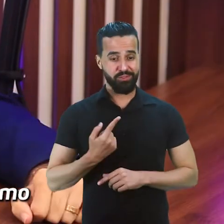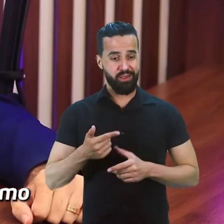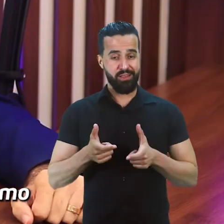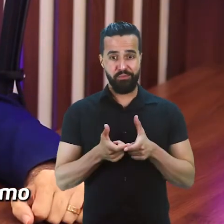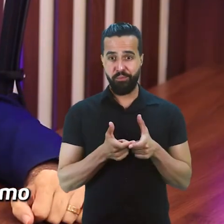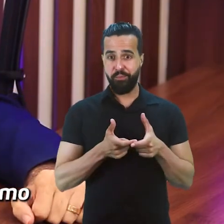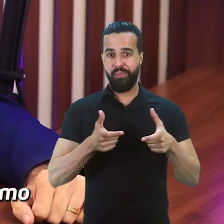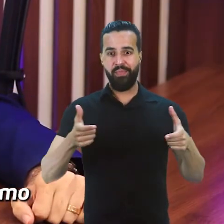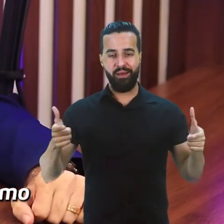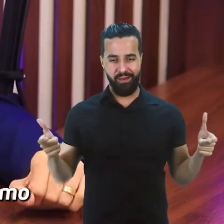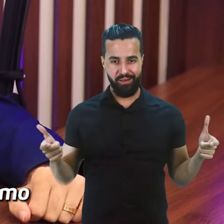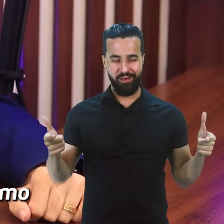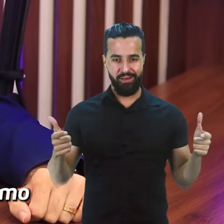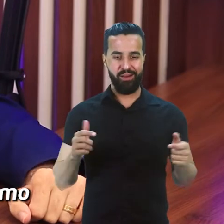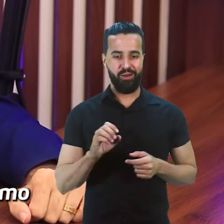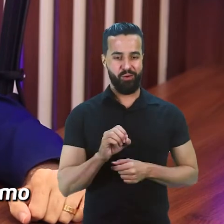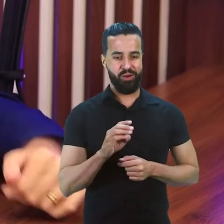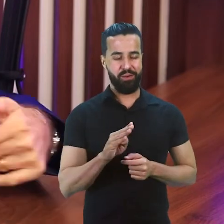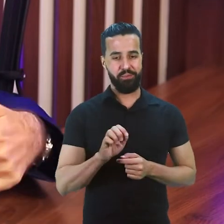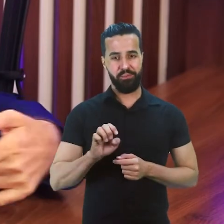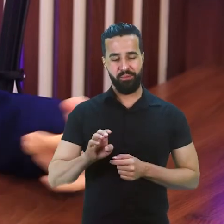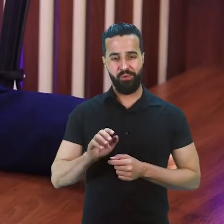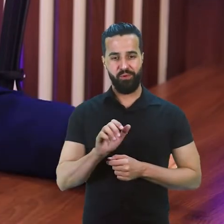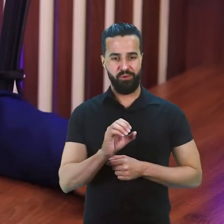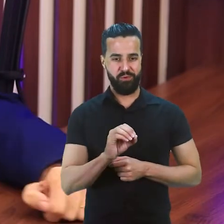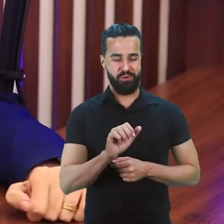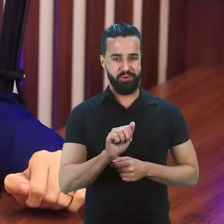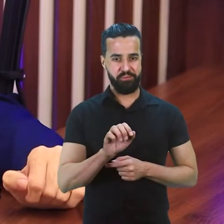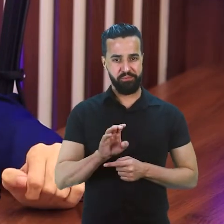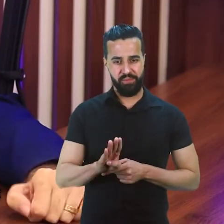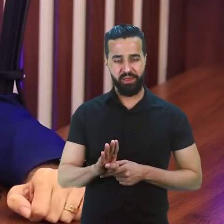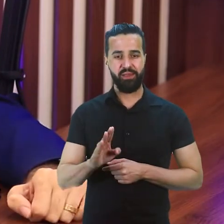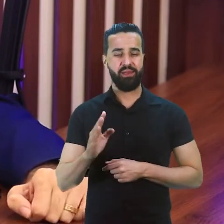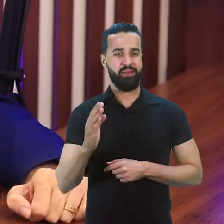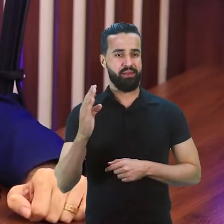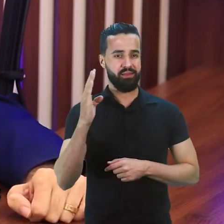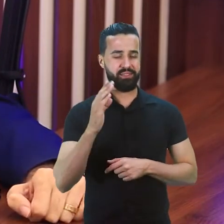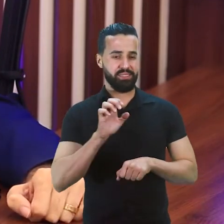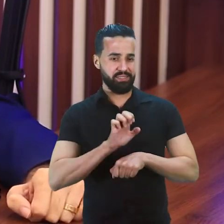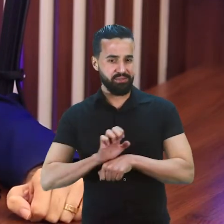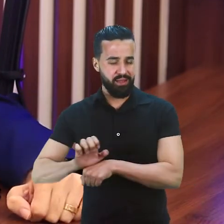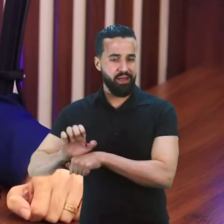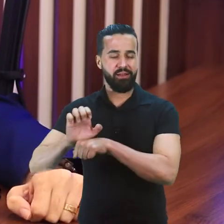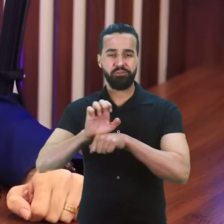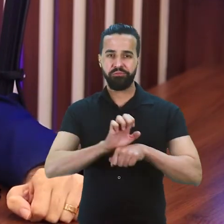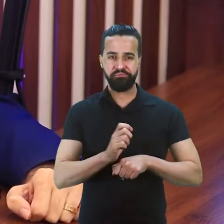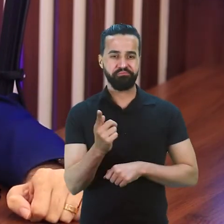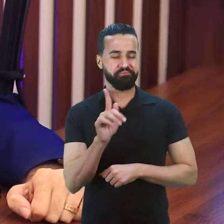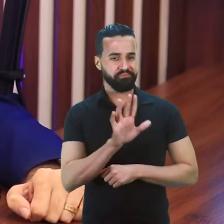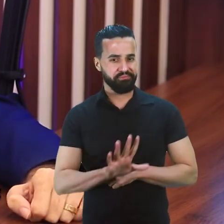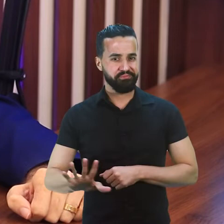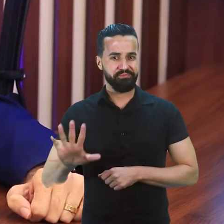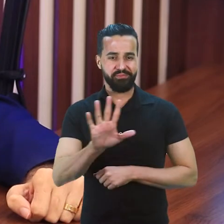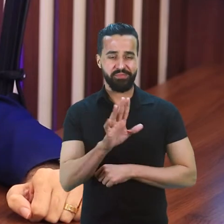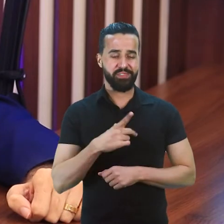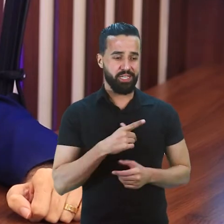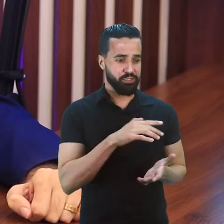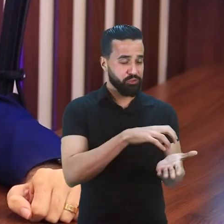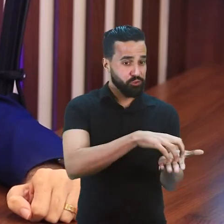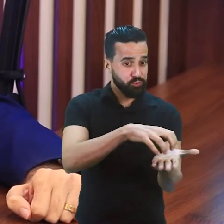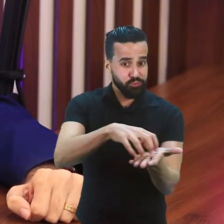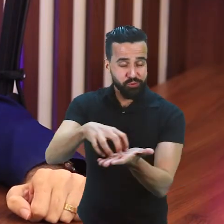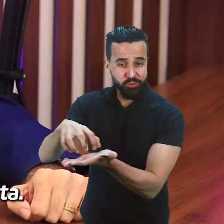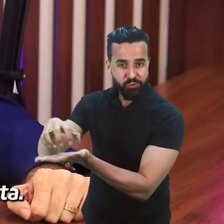o trabalho da ordem a nível estadual mesmo, para os municípios do estado. E as instituições